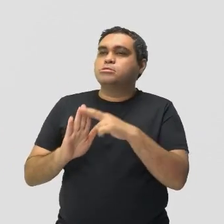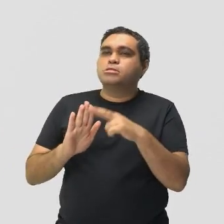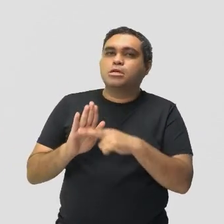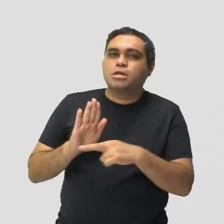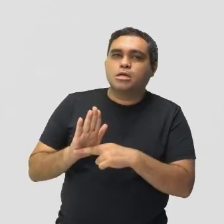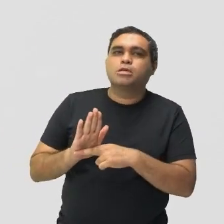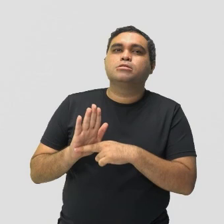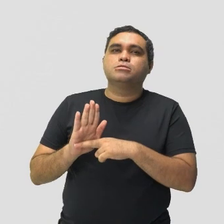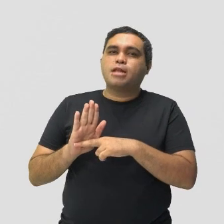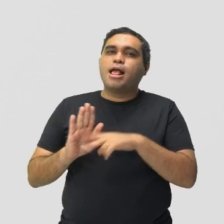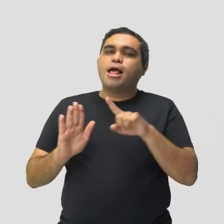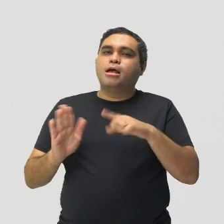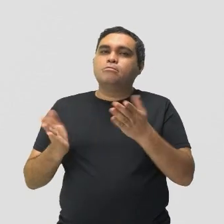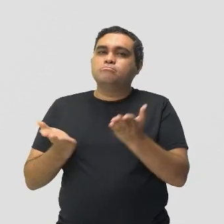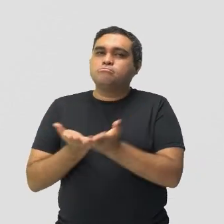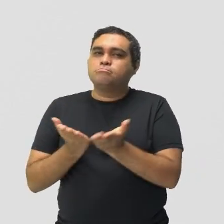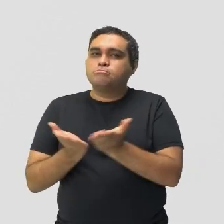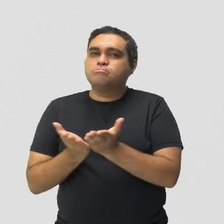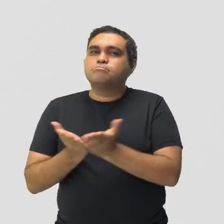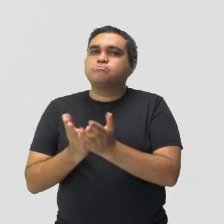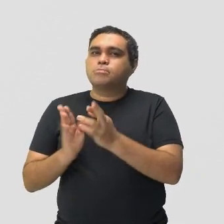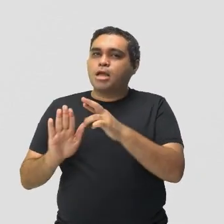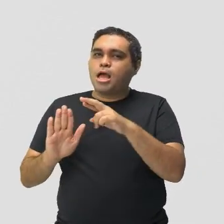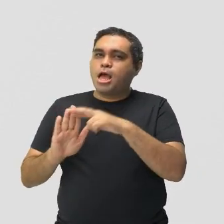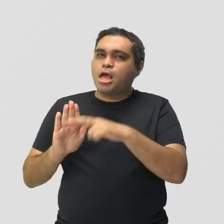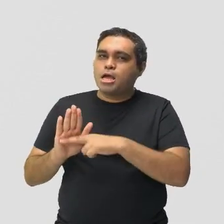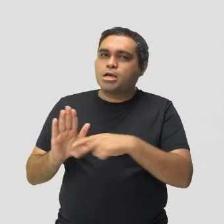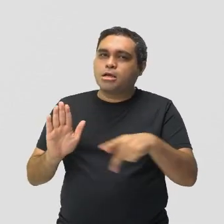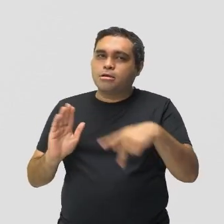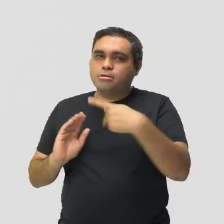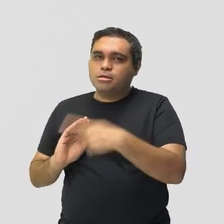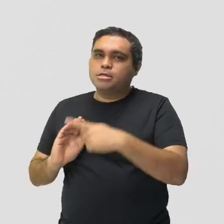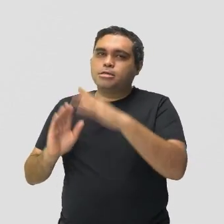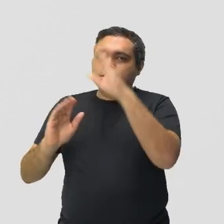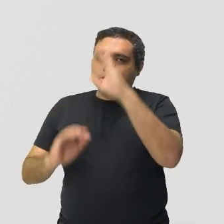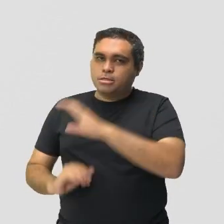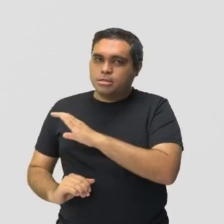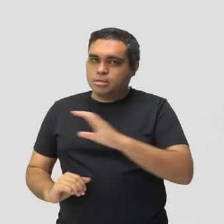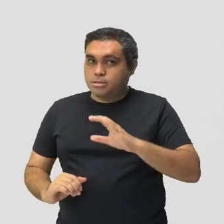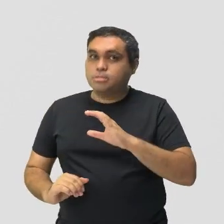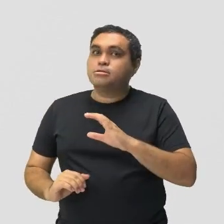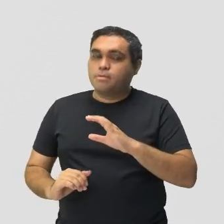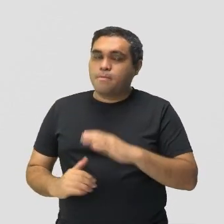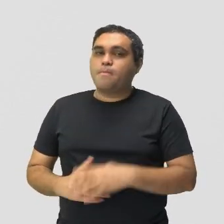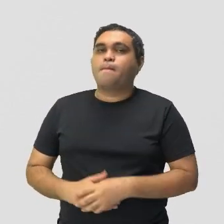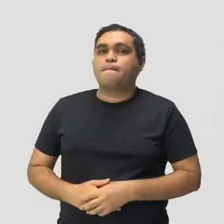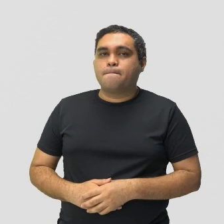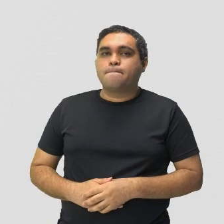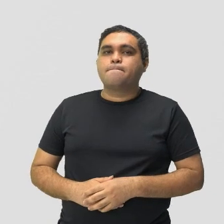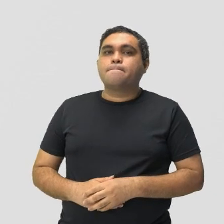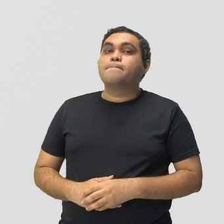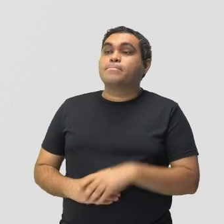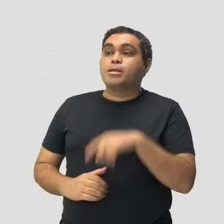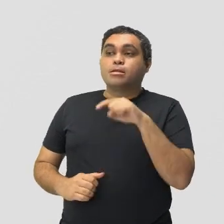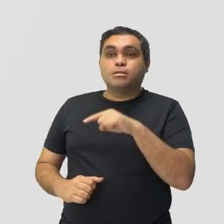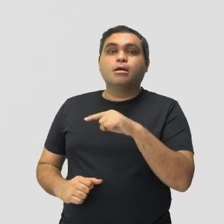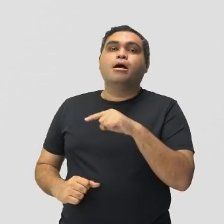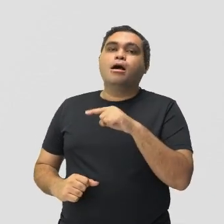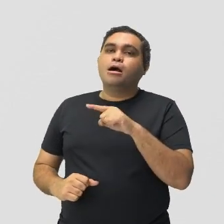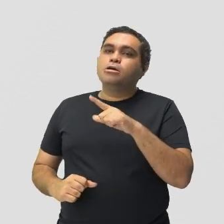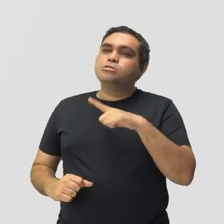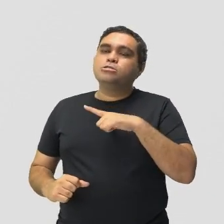dogmáticos, né? Os dogmas da igreja católica. Então, ela tinha como base as